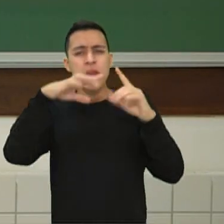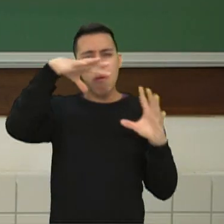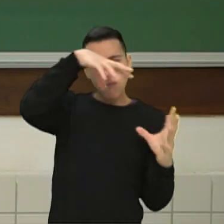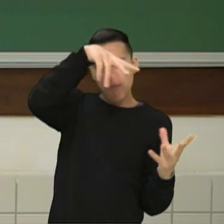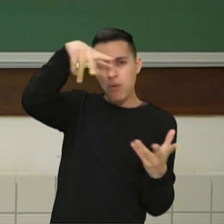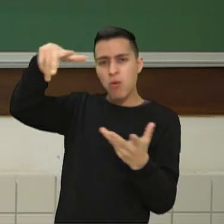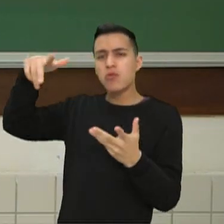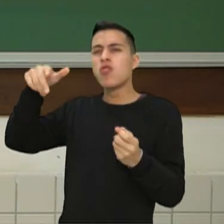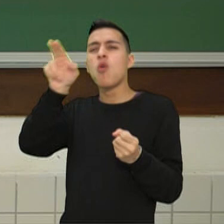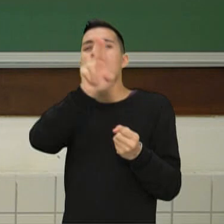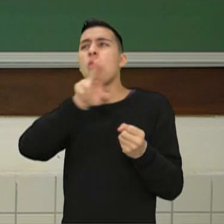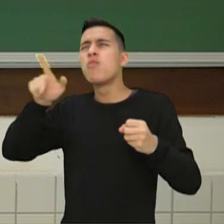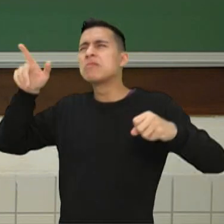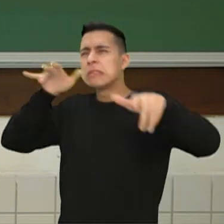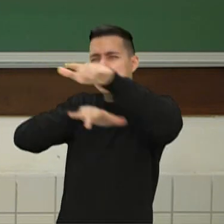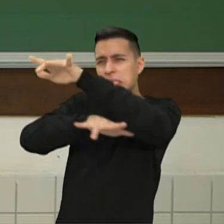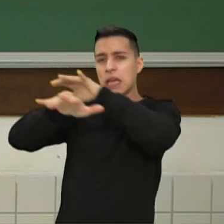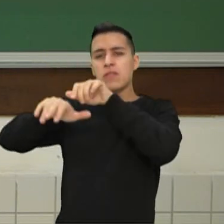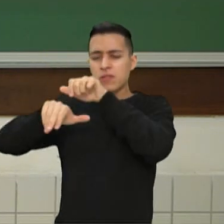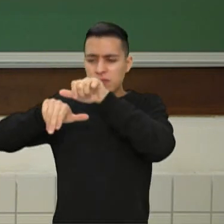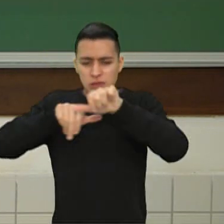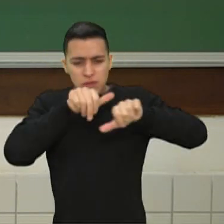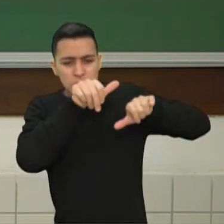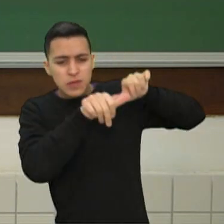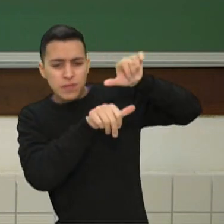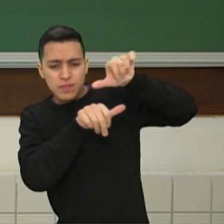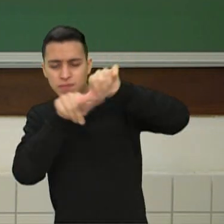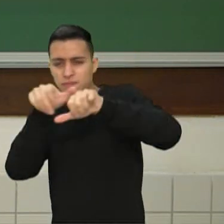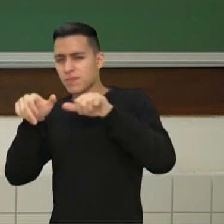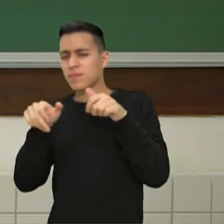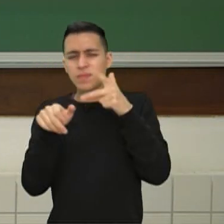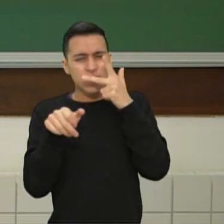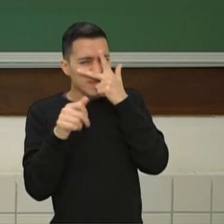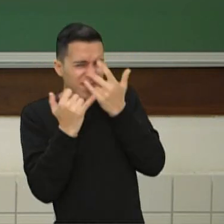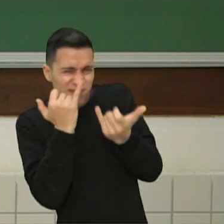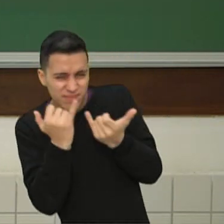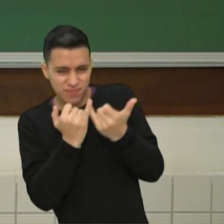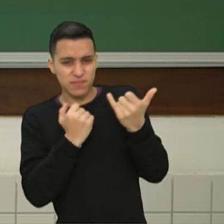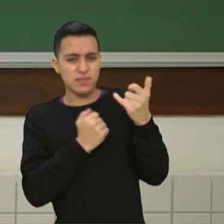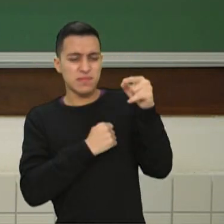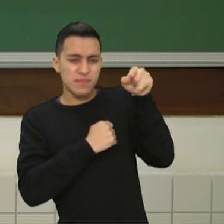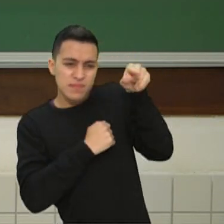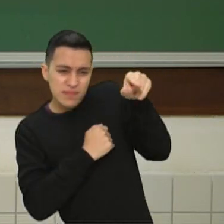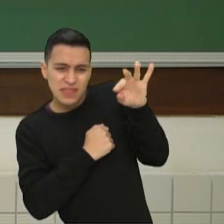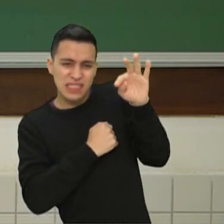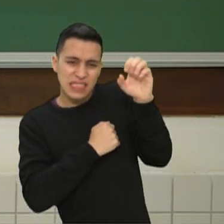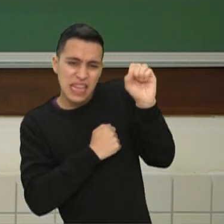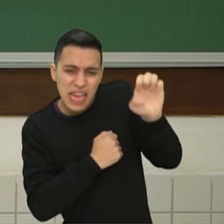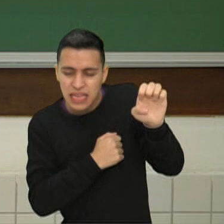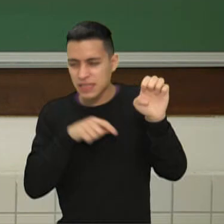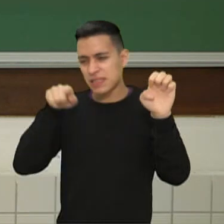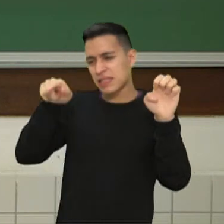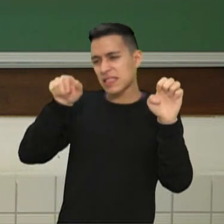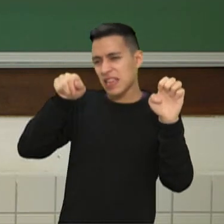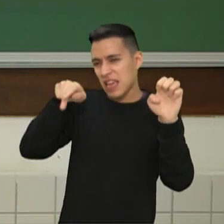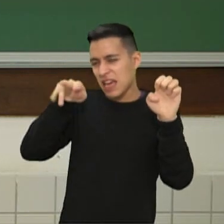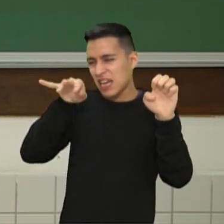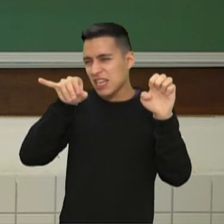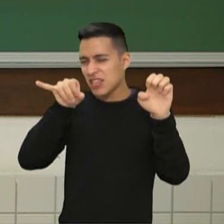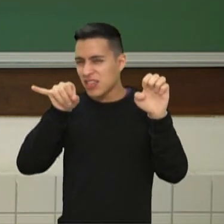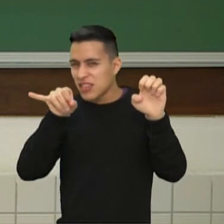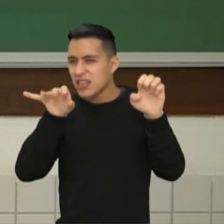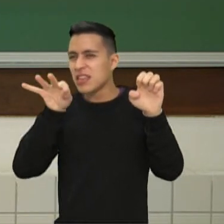universo, ele vai se moldando dentro desse confronto, né, entre tese e antítese, que tem um conflito e forma